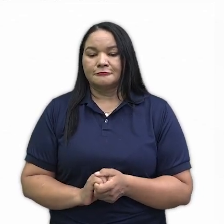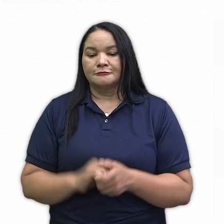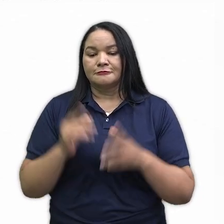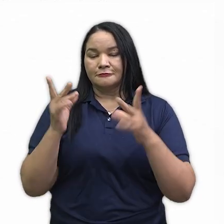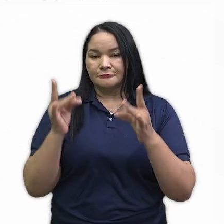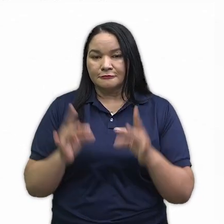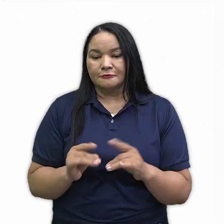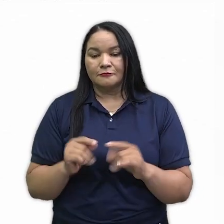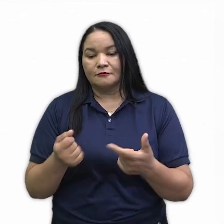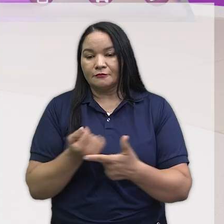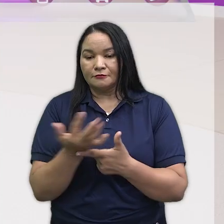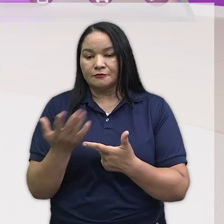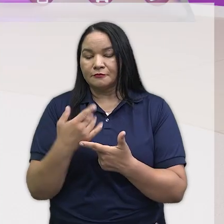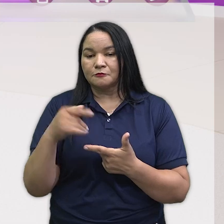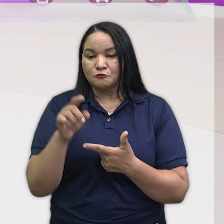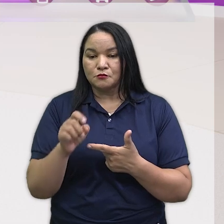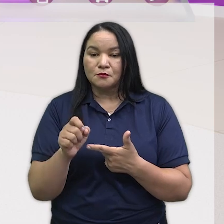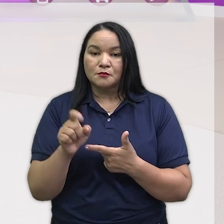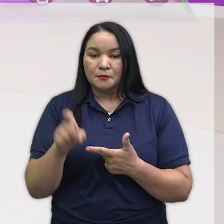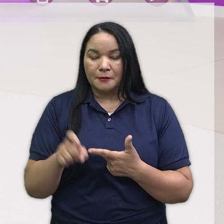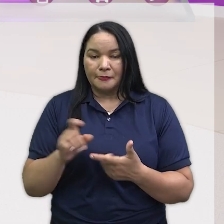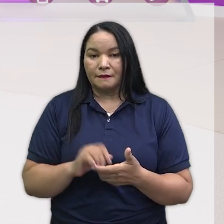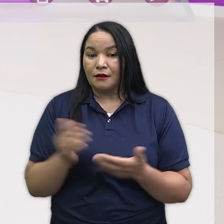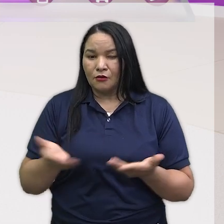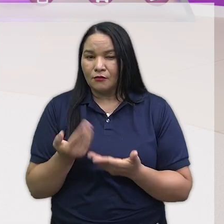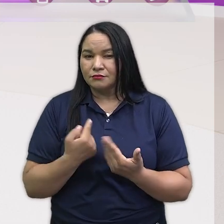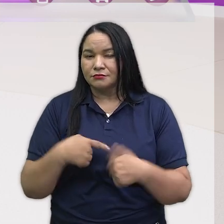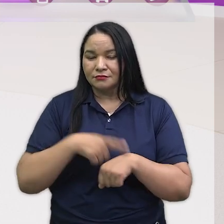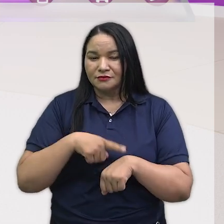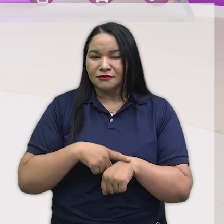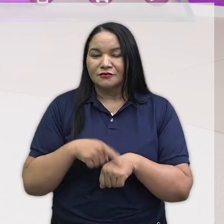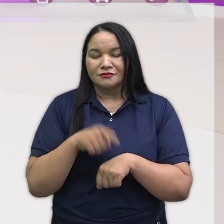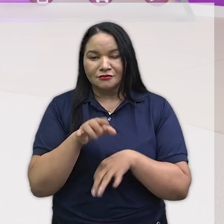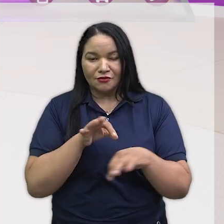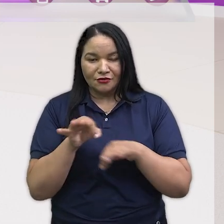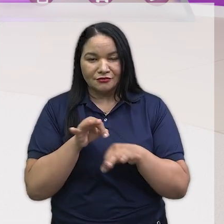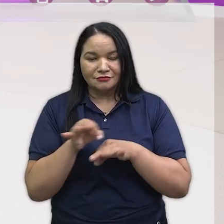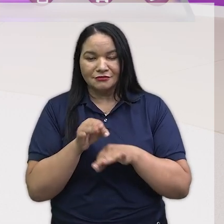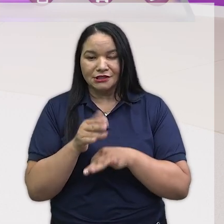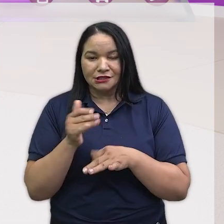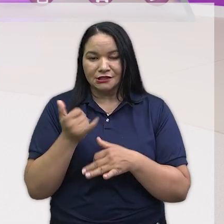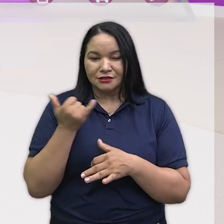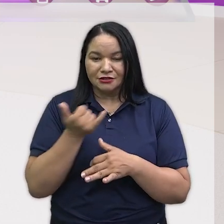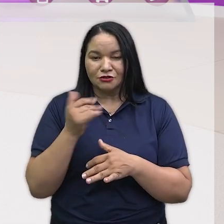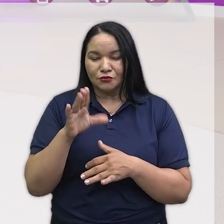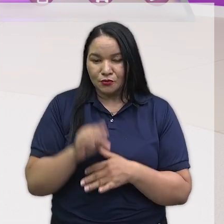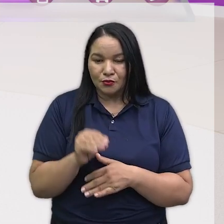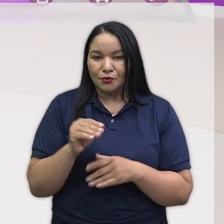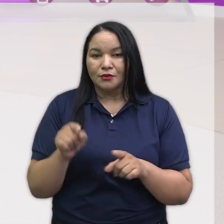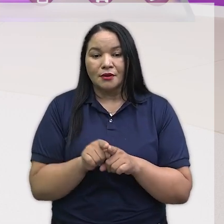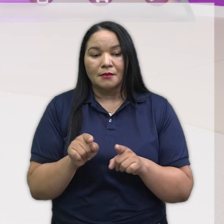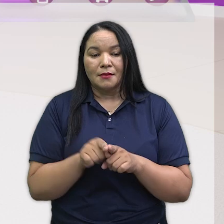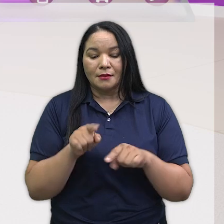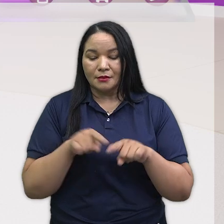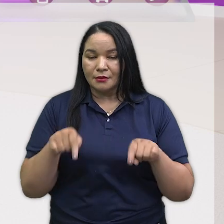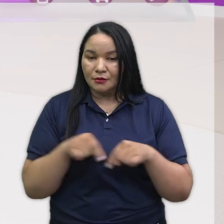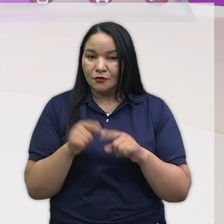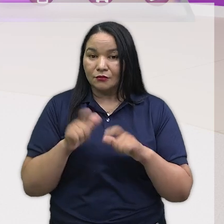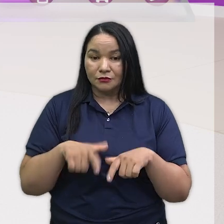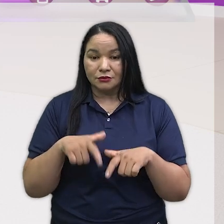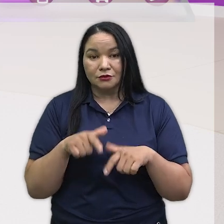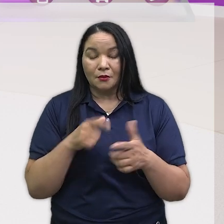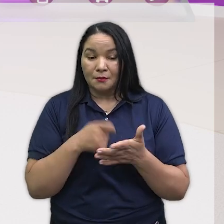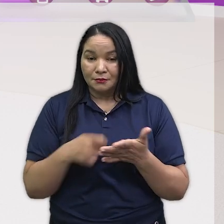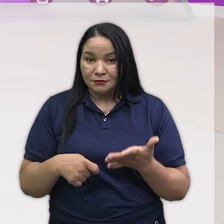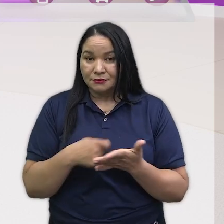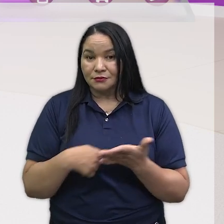detalhamento em função logarítmica. Então, agora é aquele momento que você, com certeza, aí já silenciou o celular, está abrindo o seu local aí, seu